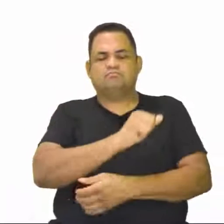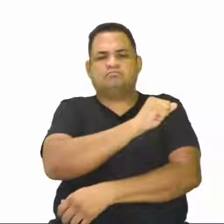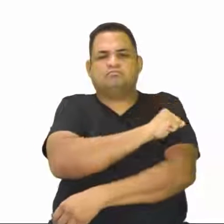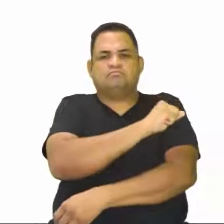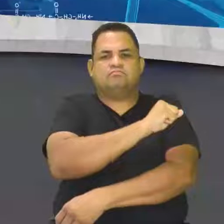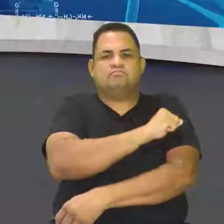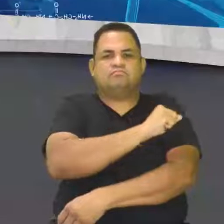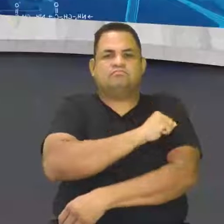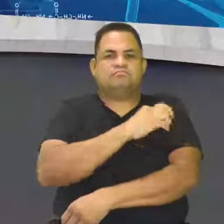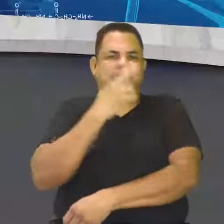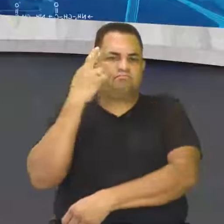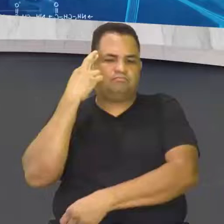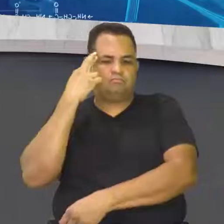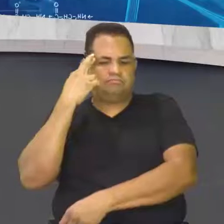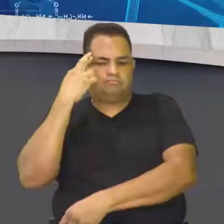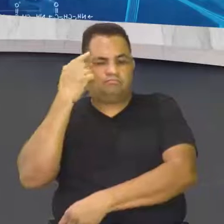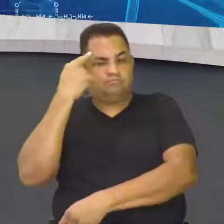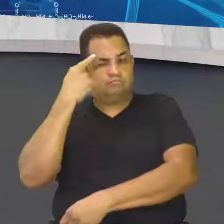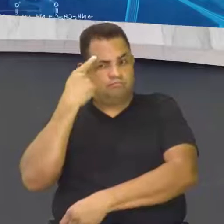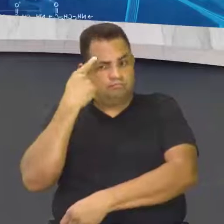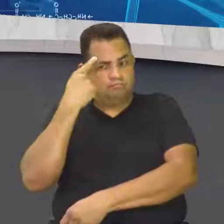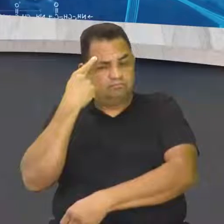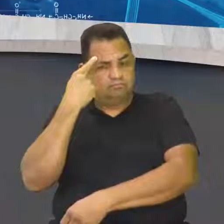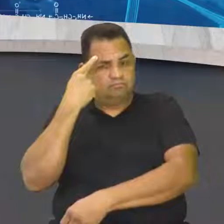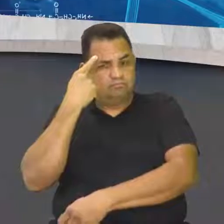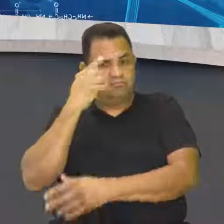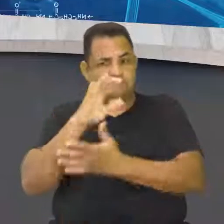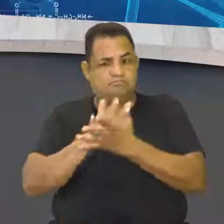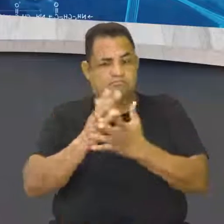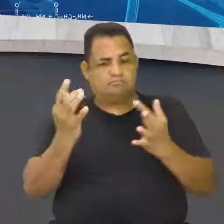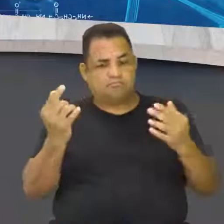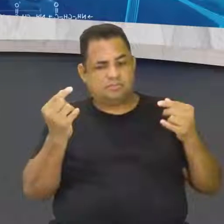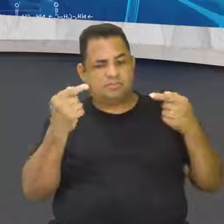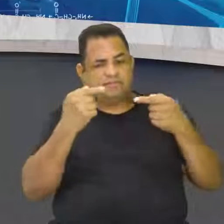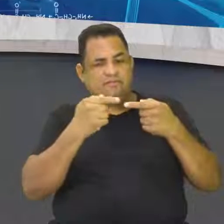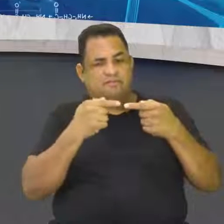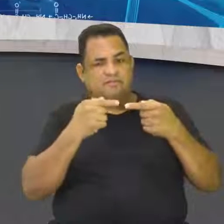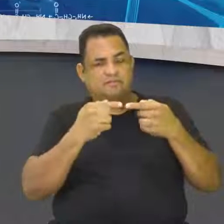aluno refletir, pensar e associar